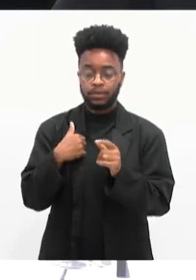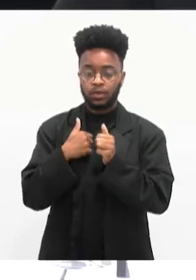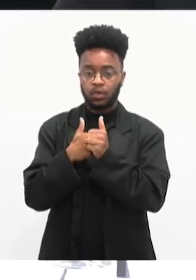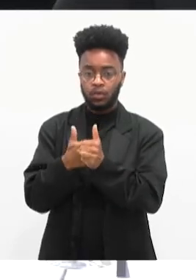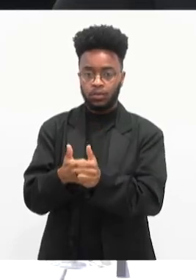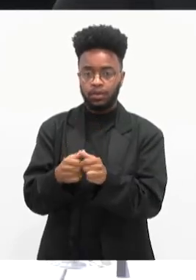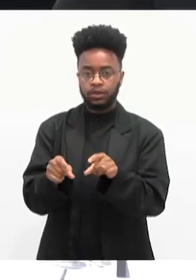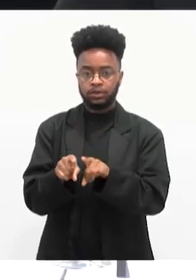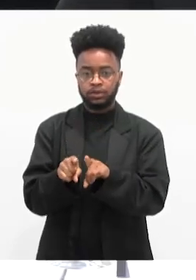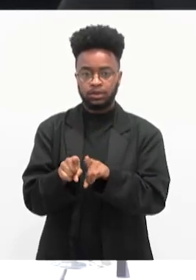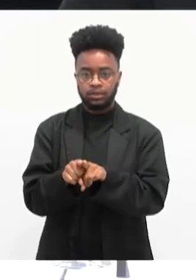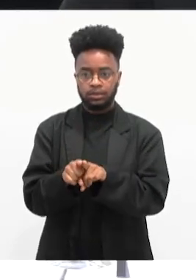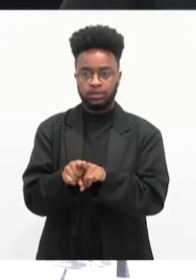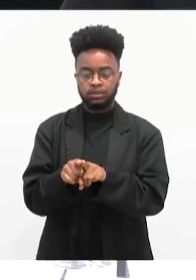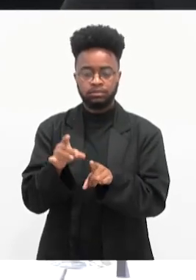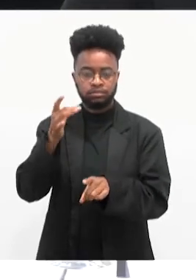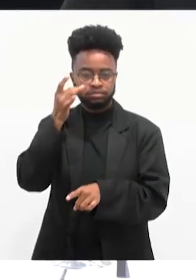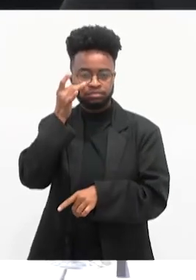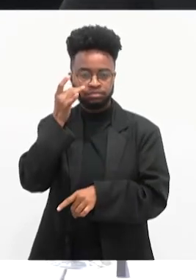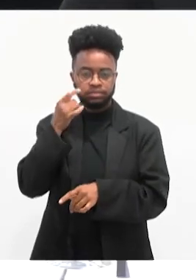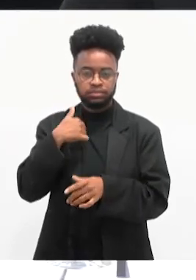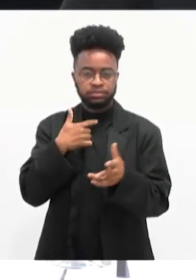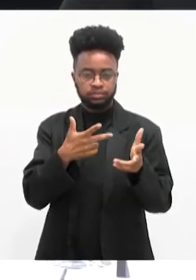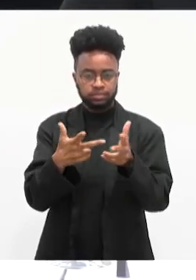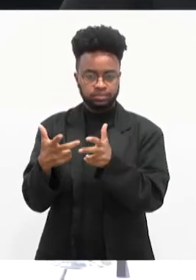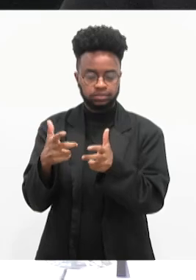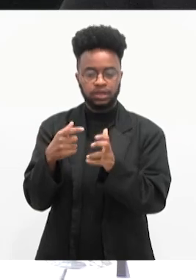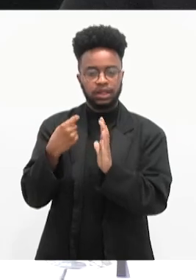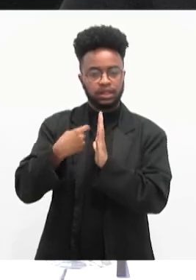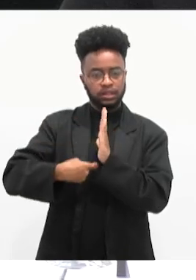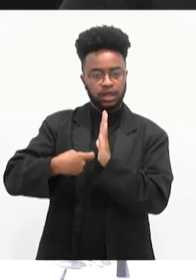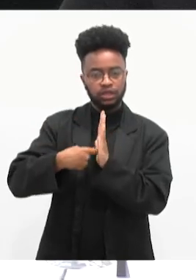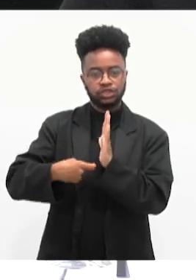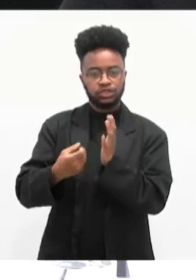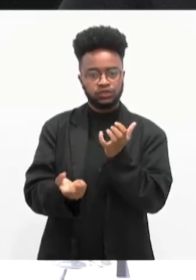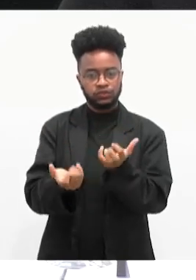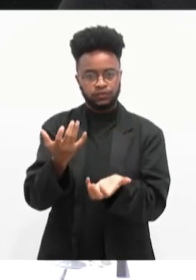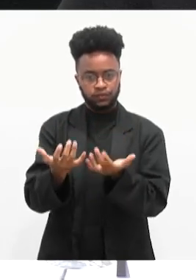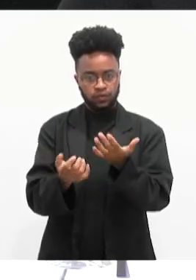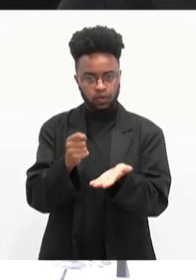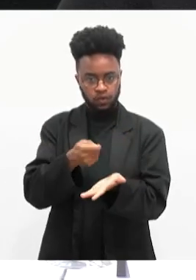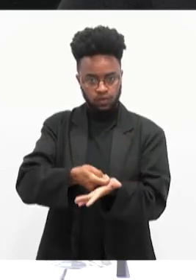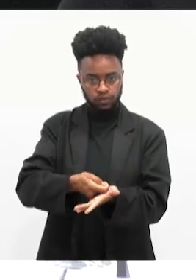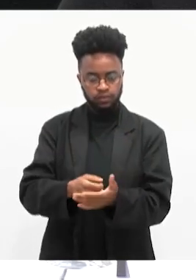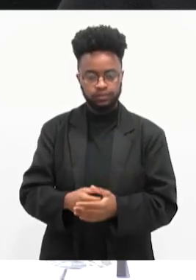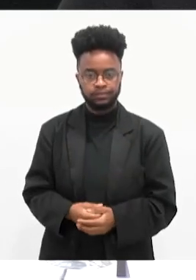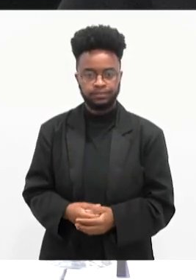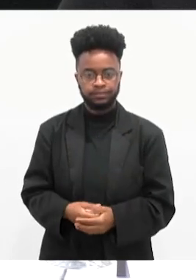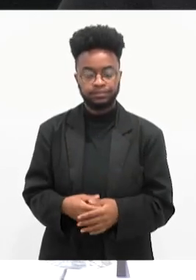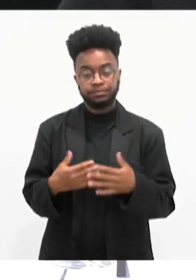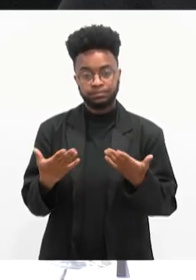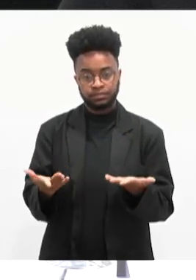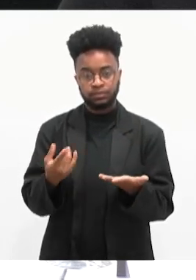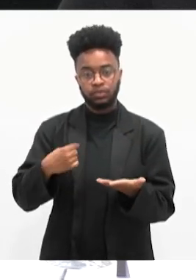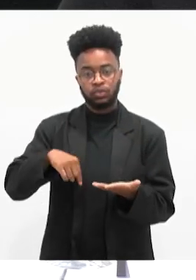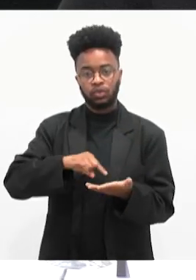acompanho muito de perto a questão da taxa de incêndio. E estávamos